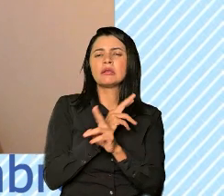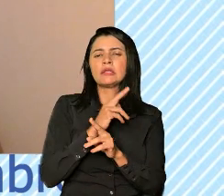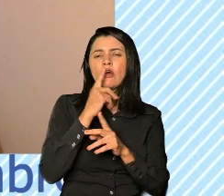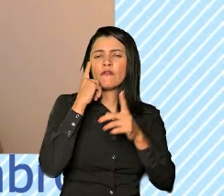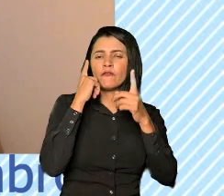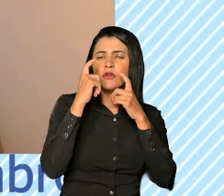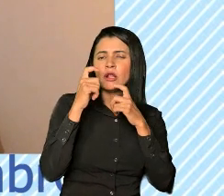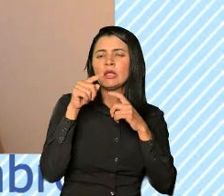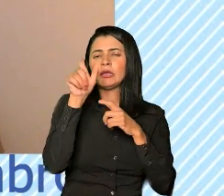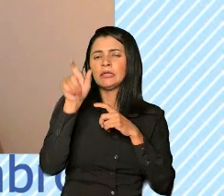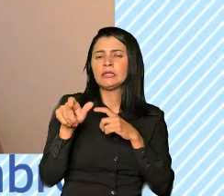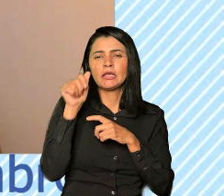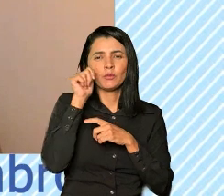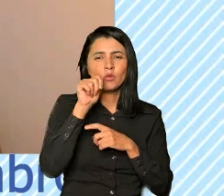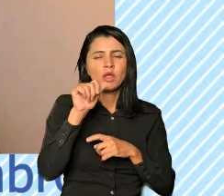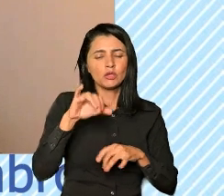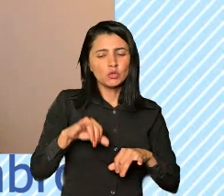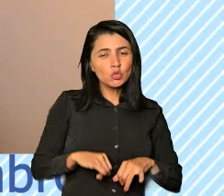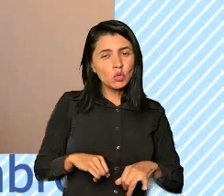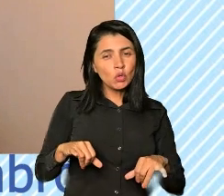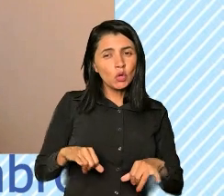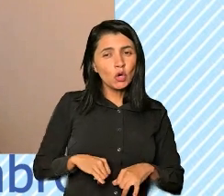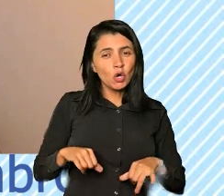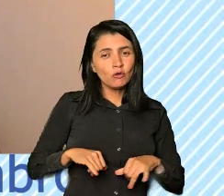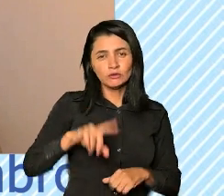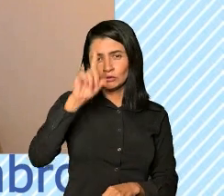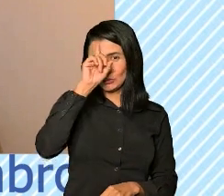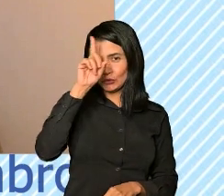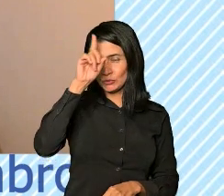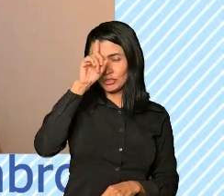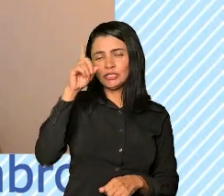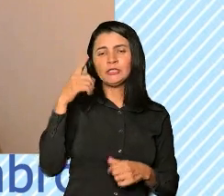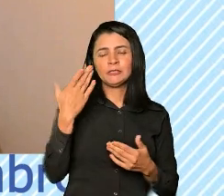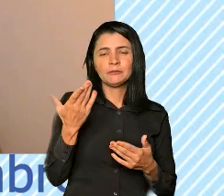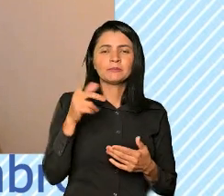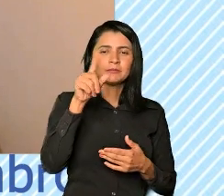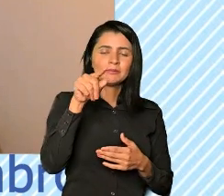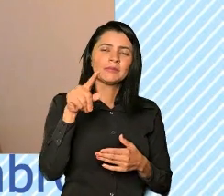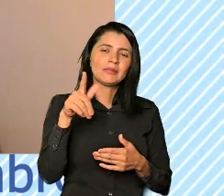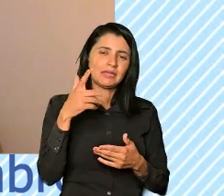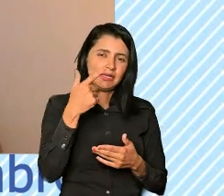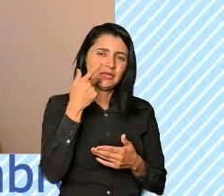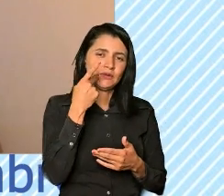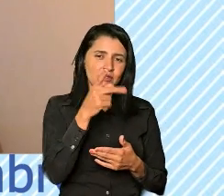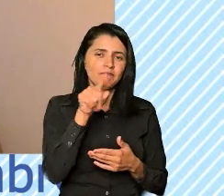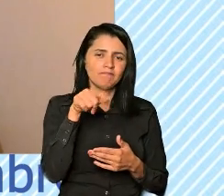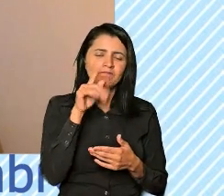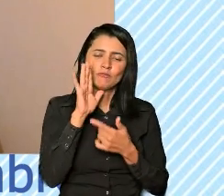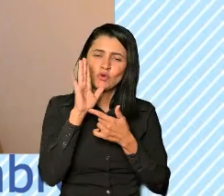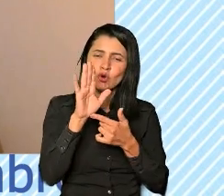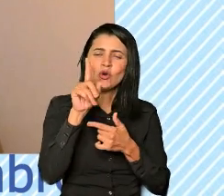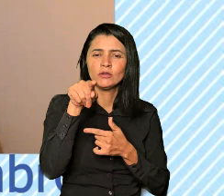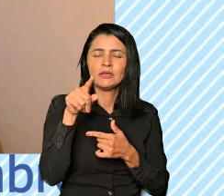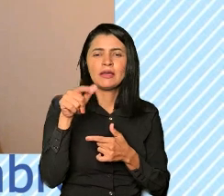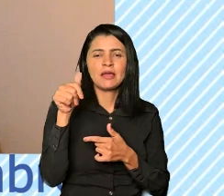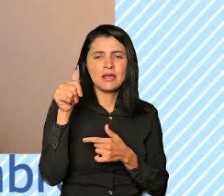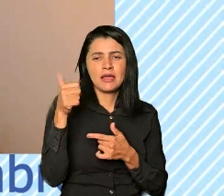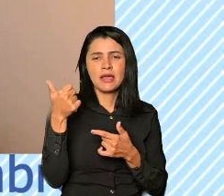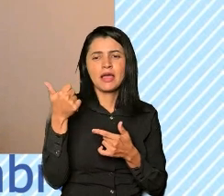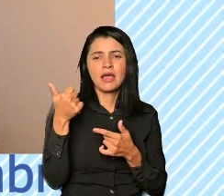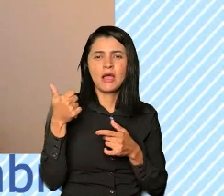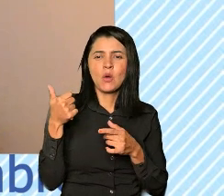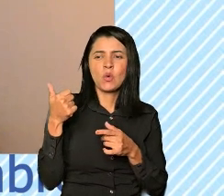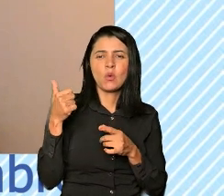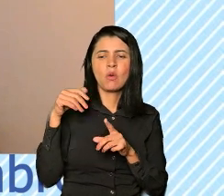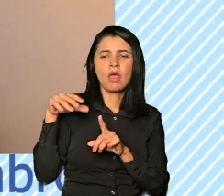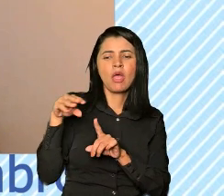violências que as mulheres sofrem, no dia a dia. Essa questão, você coloca muito bem, essa questão que os assédios